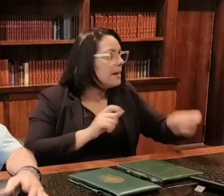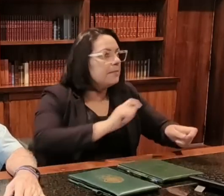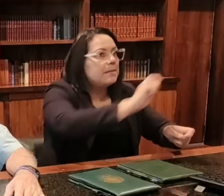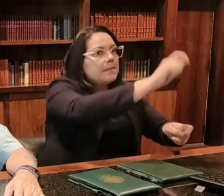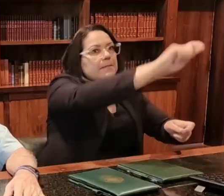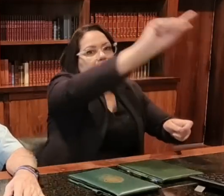virtuais